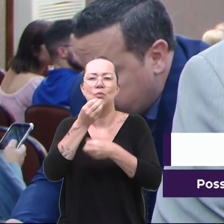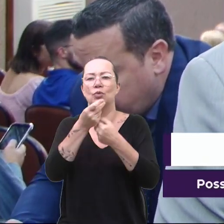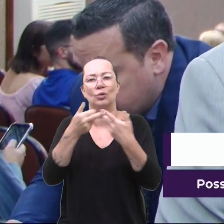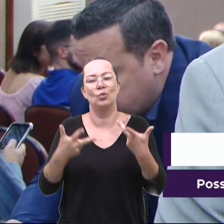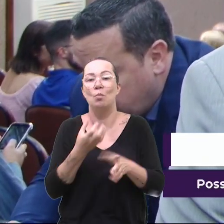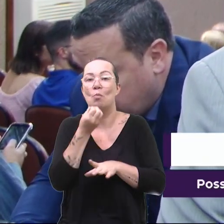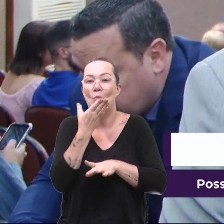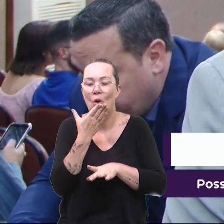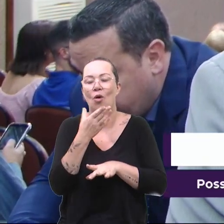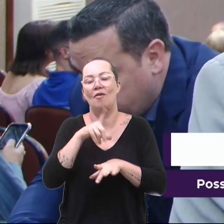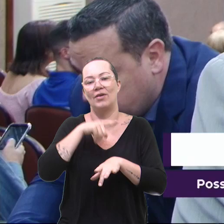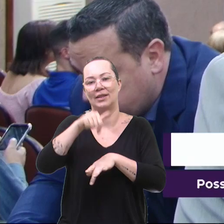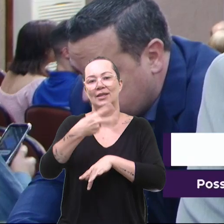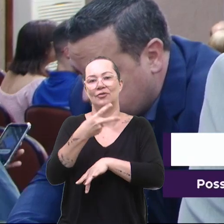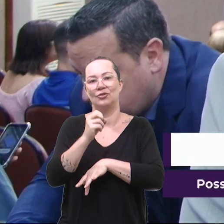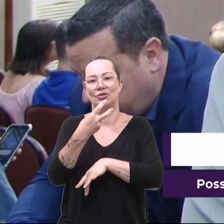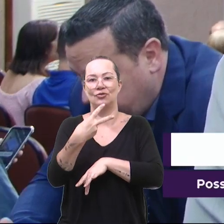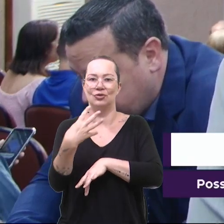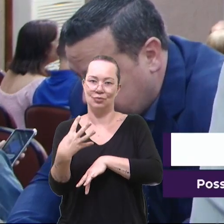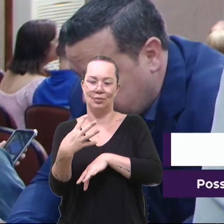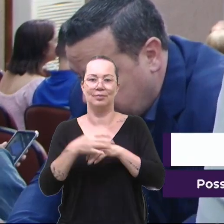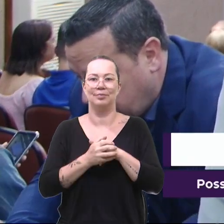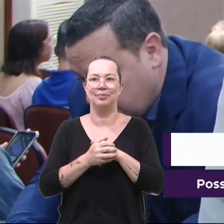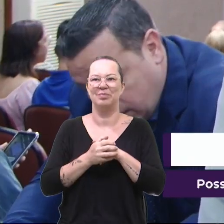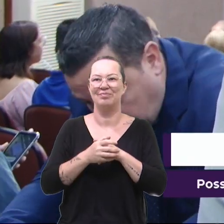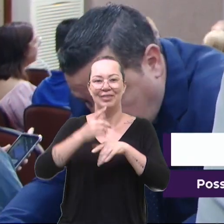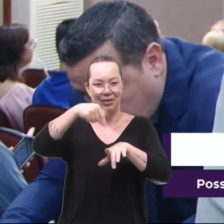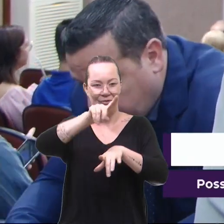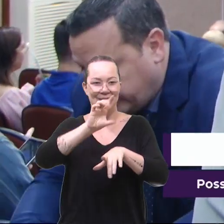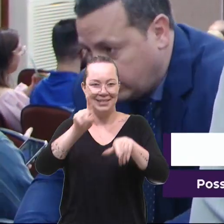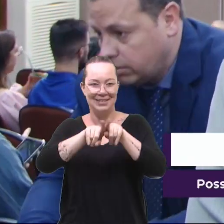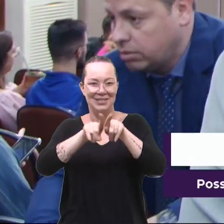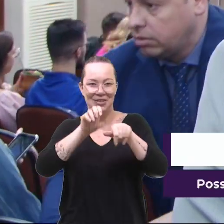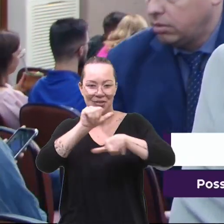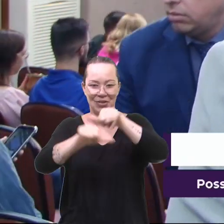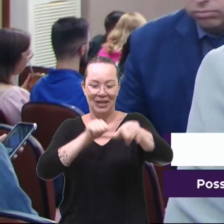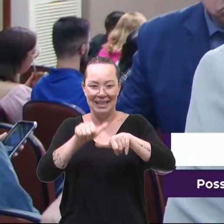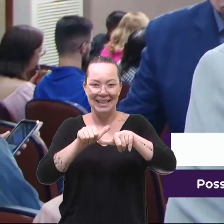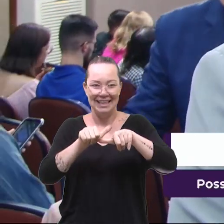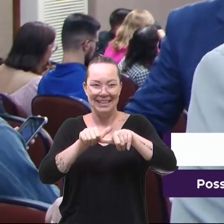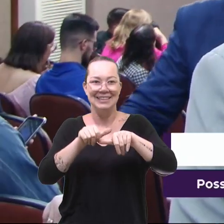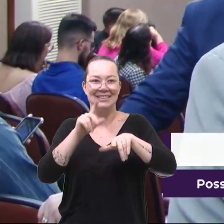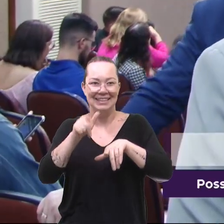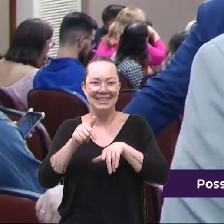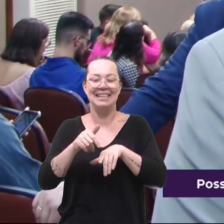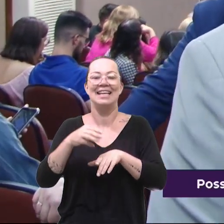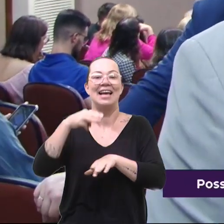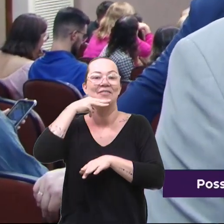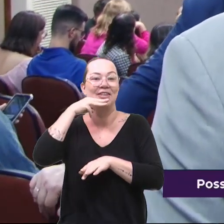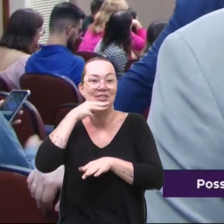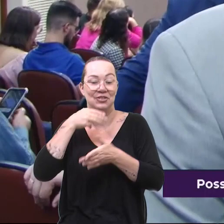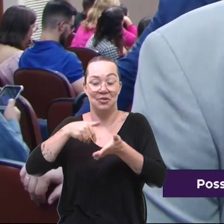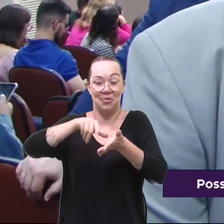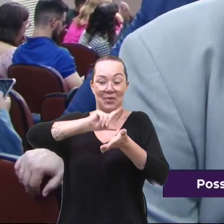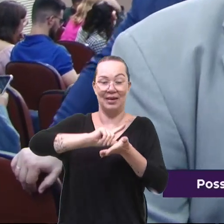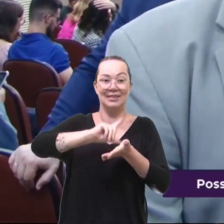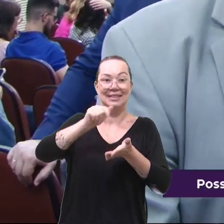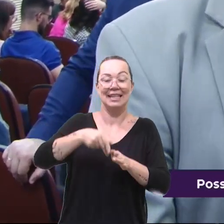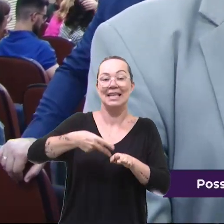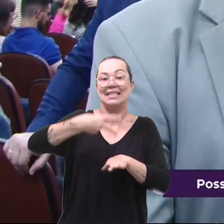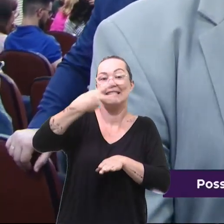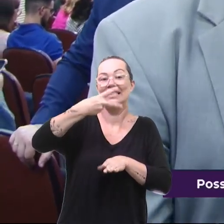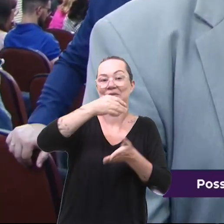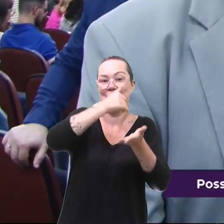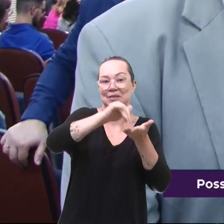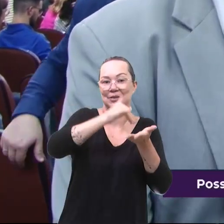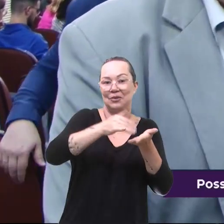para 2024. Vocês inclusive estão trocando os cargos, né? Ela era a tua segunda secretária da mesa no ano passado,